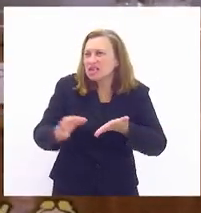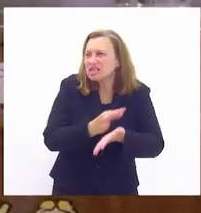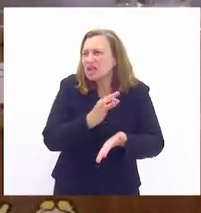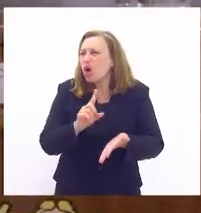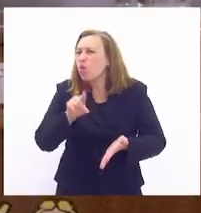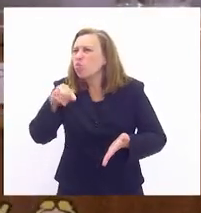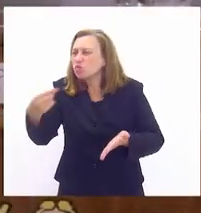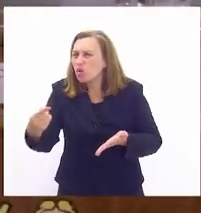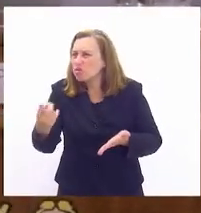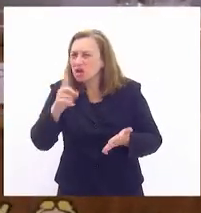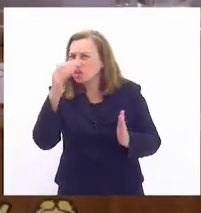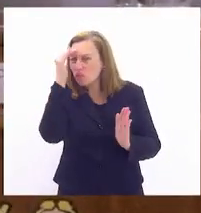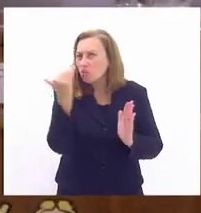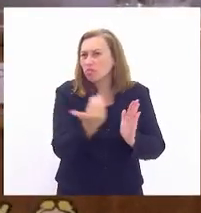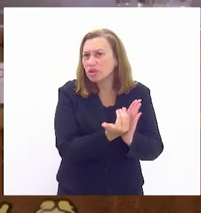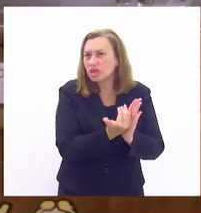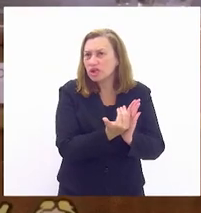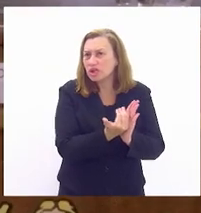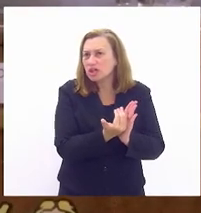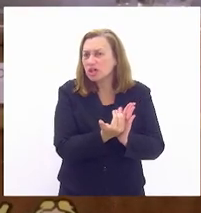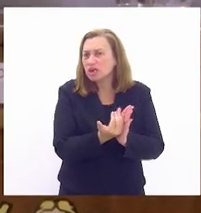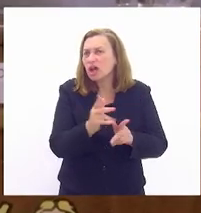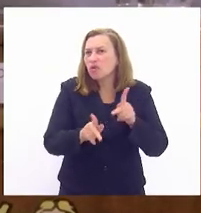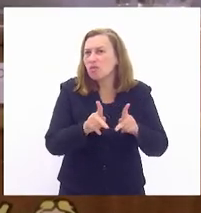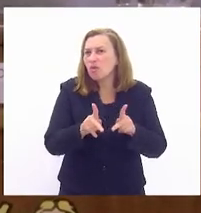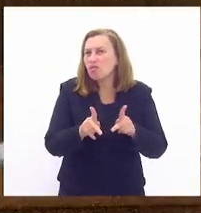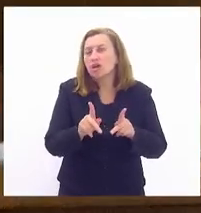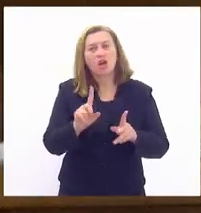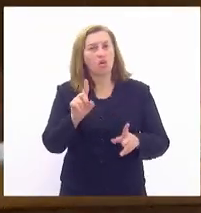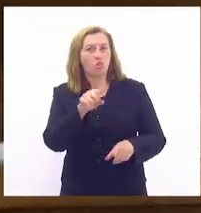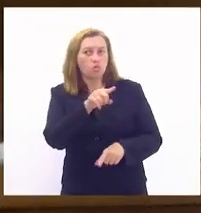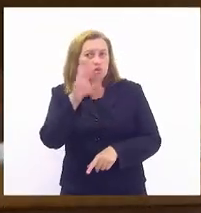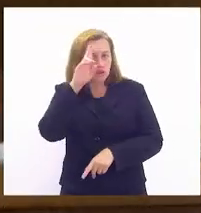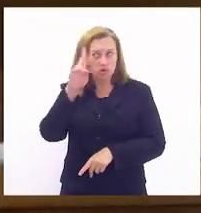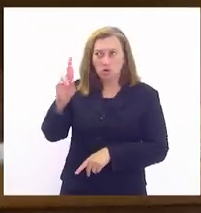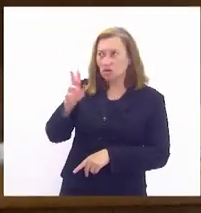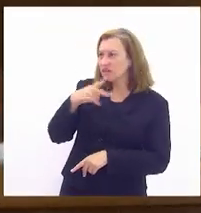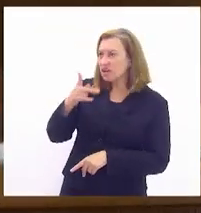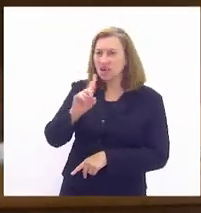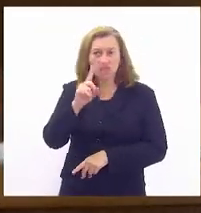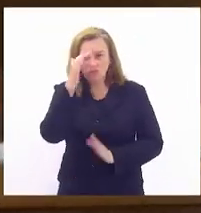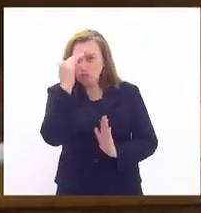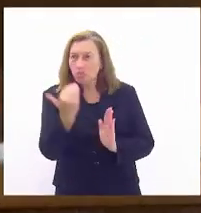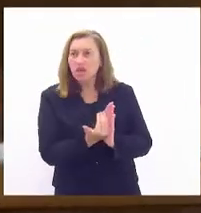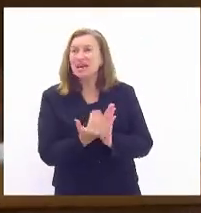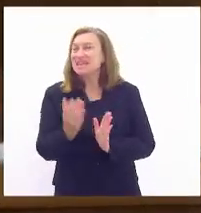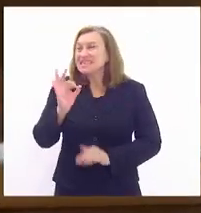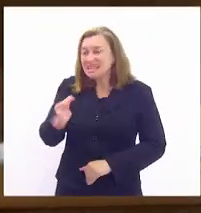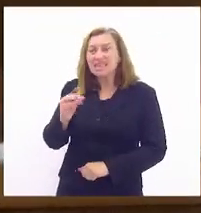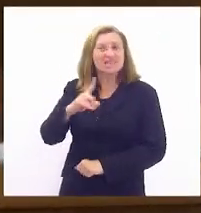porque eles não vão cumprir. E aí a população. O senhor está me dizendo que eles não vão cumprir. Eu tenho absoluta certeza.